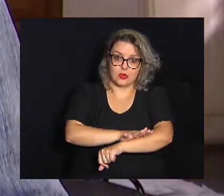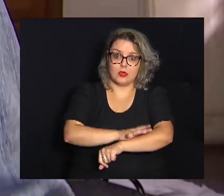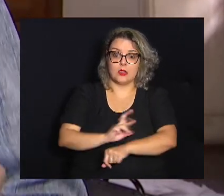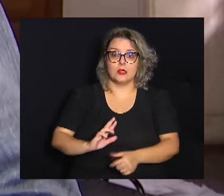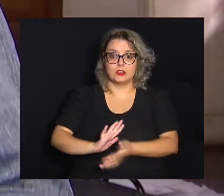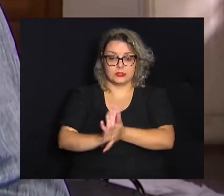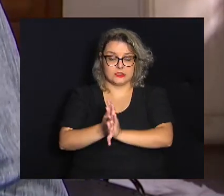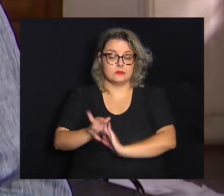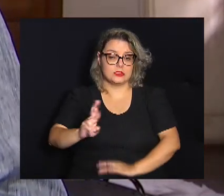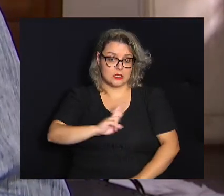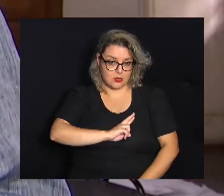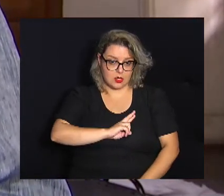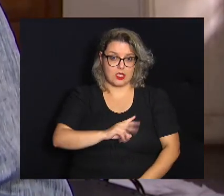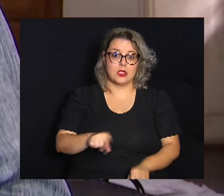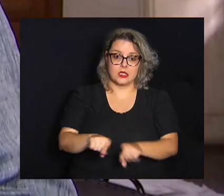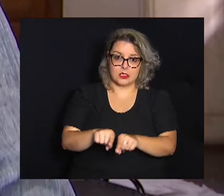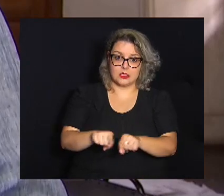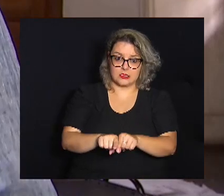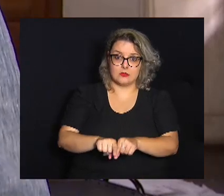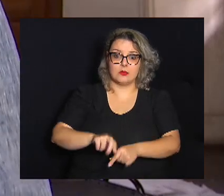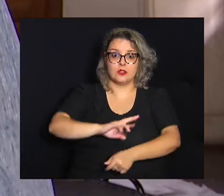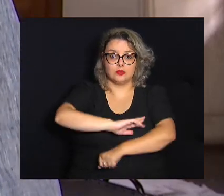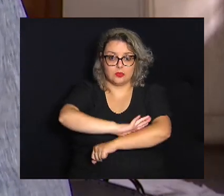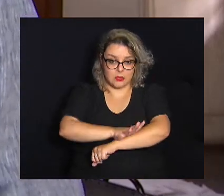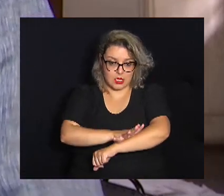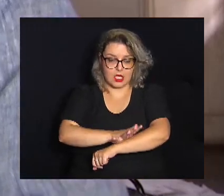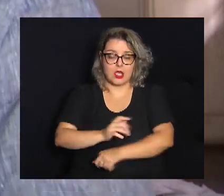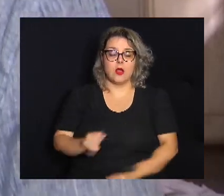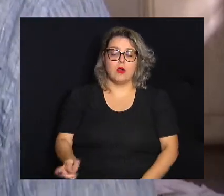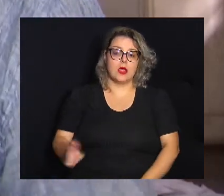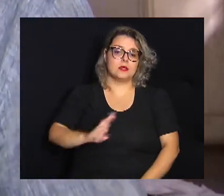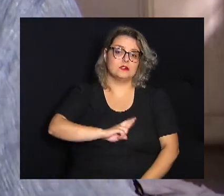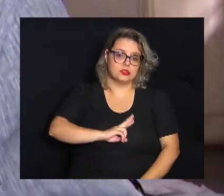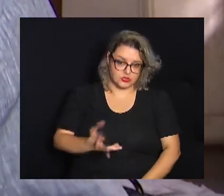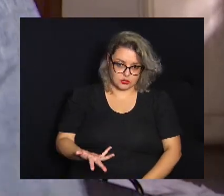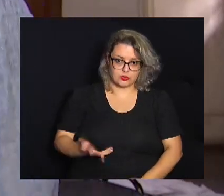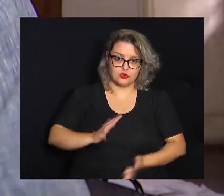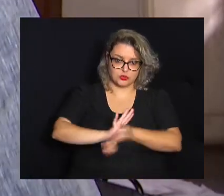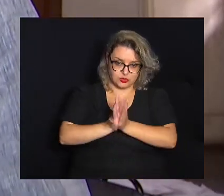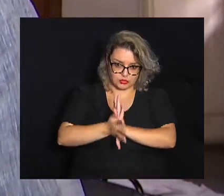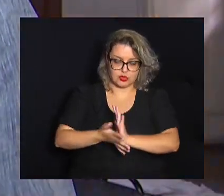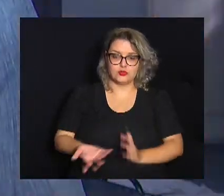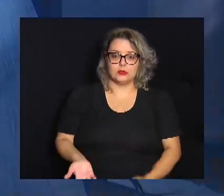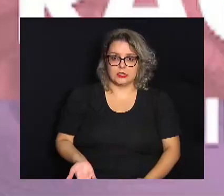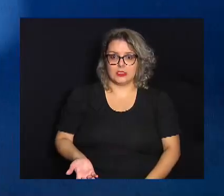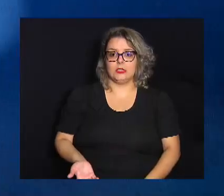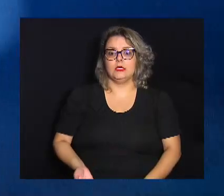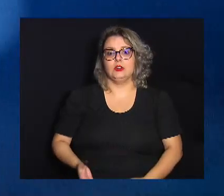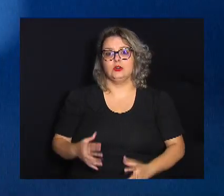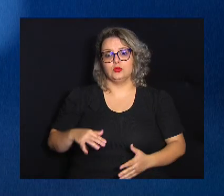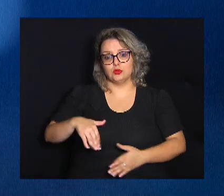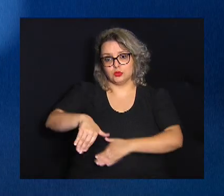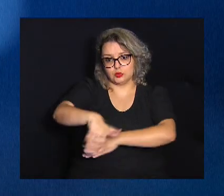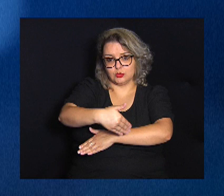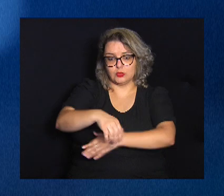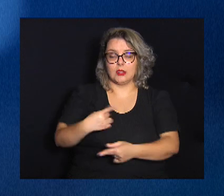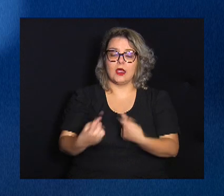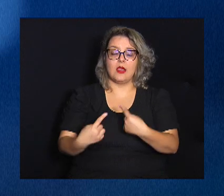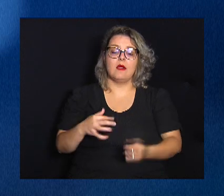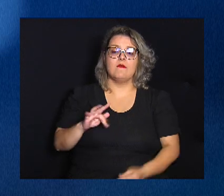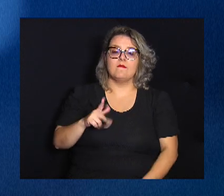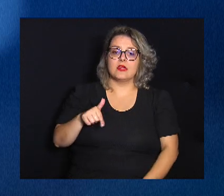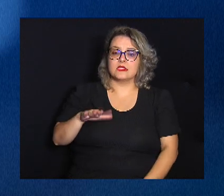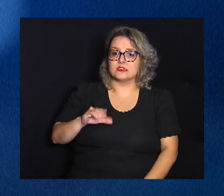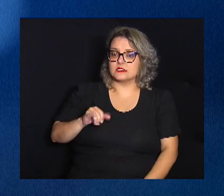mas também do racismo religioso. Então, esse grupo que atende isso na Francisco Cricero. Uma discussão que se